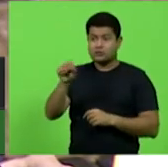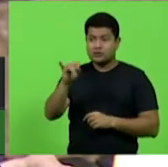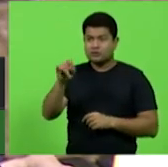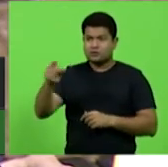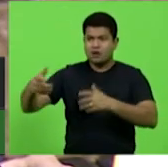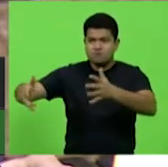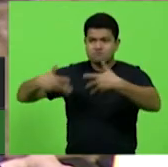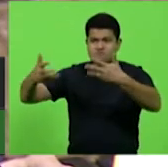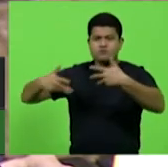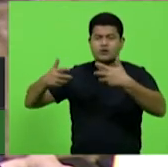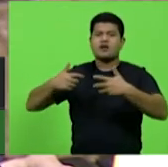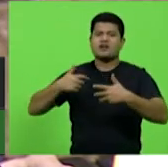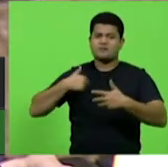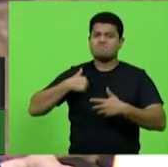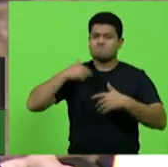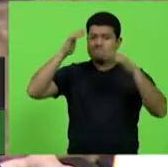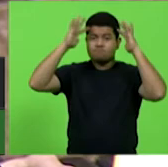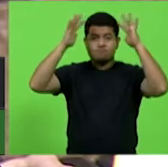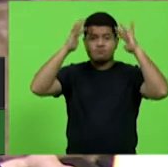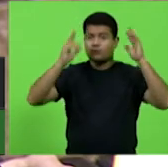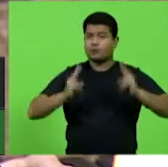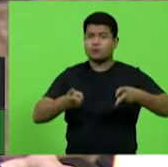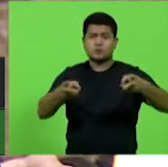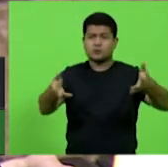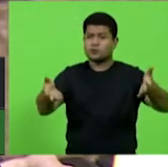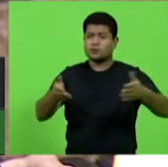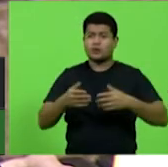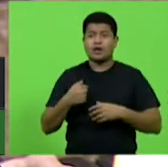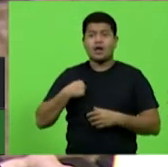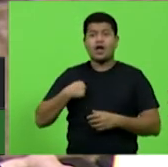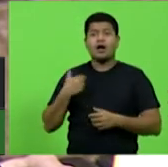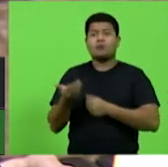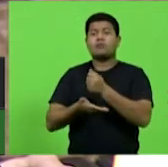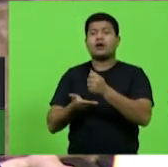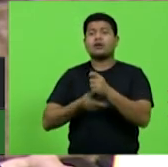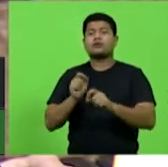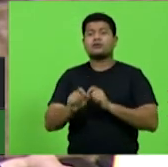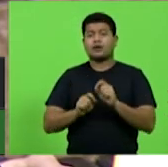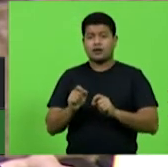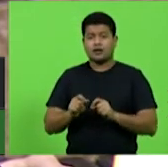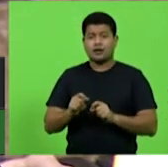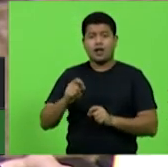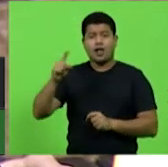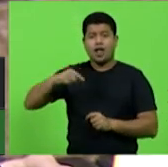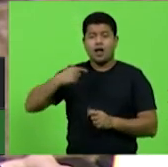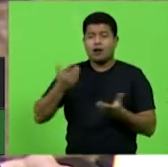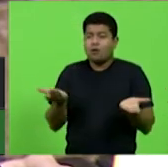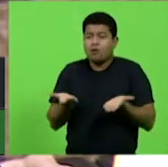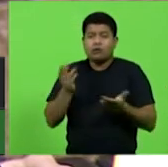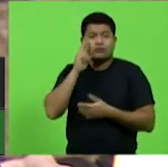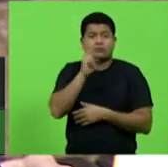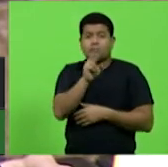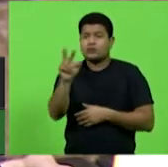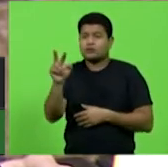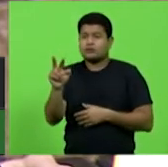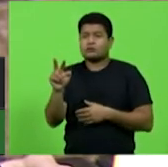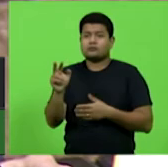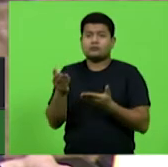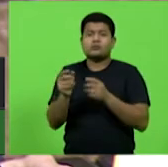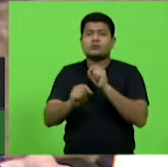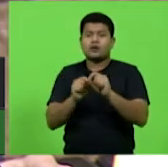pensar. Eu vou pensar baseado em uma realidade concreta que eu vejo hoje. Um mercado